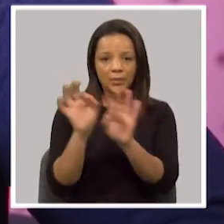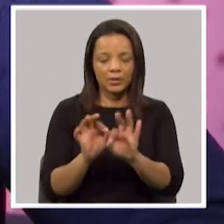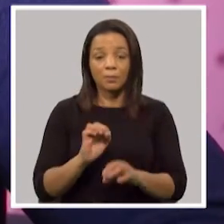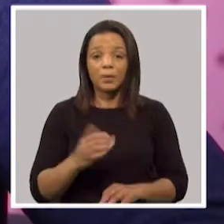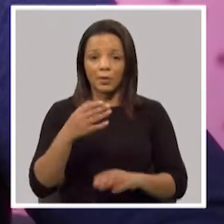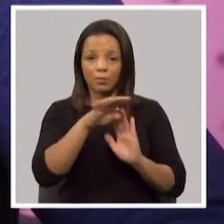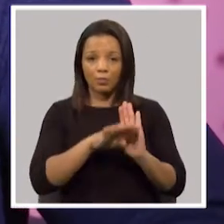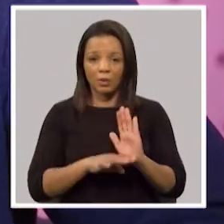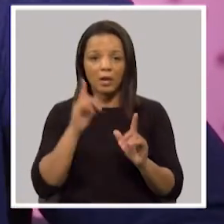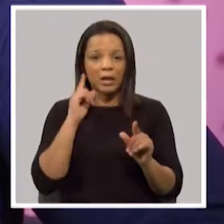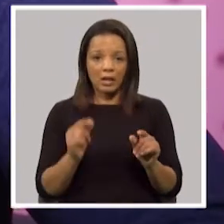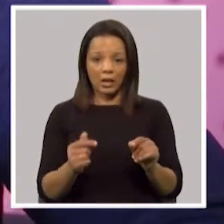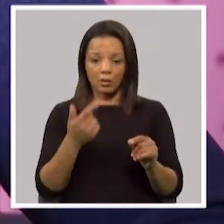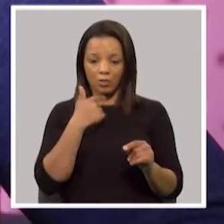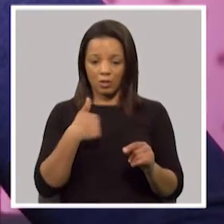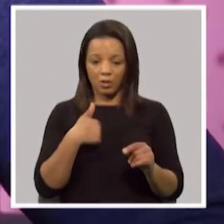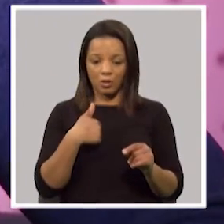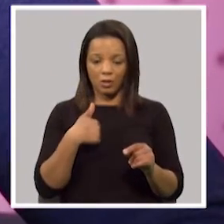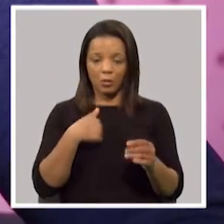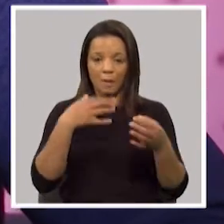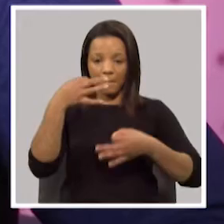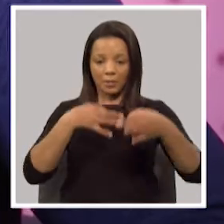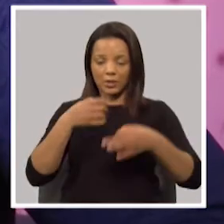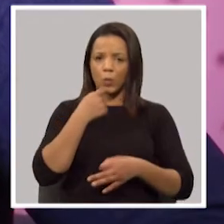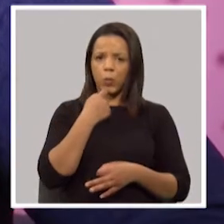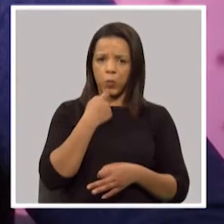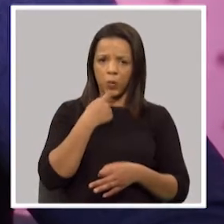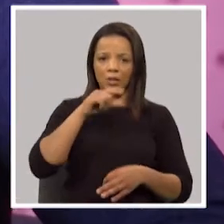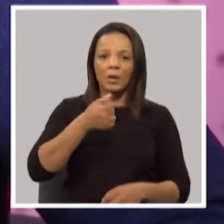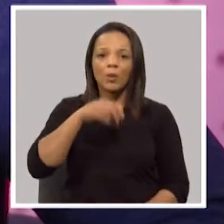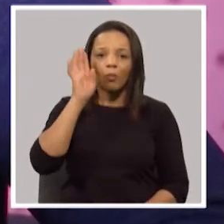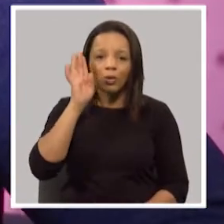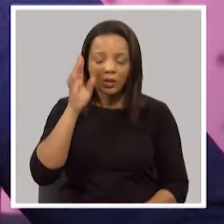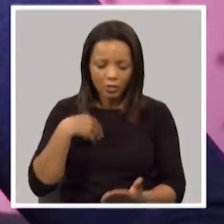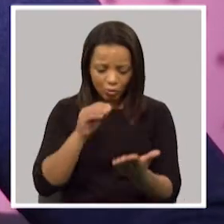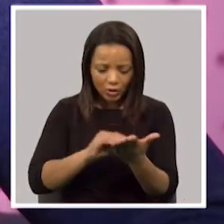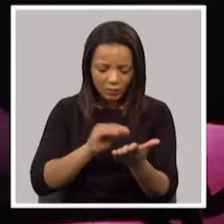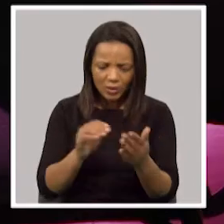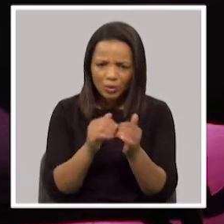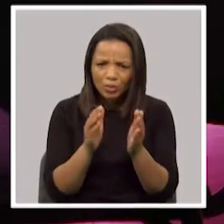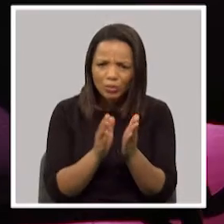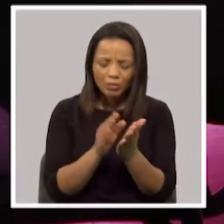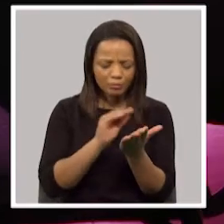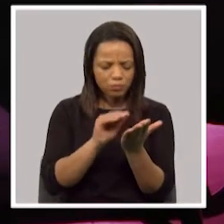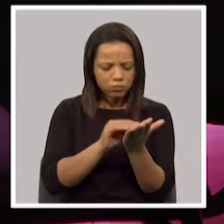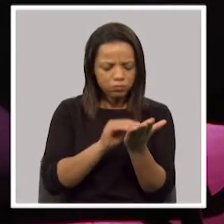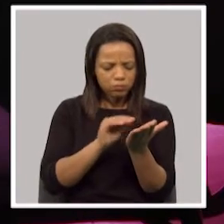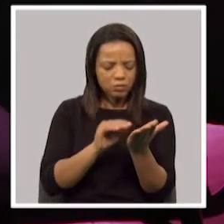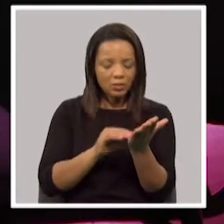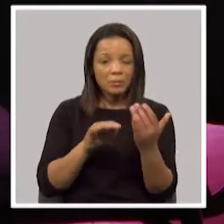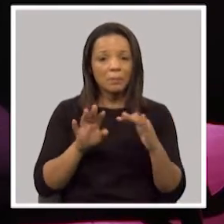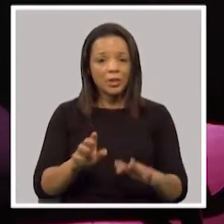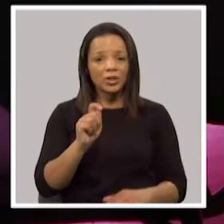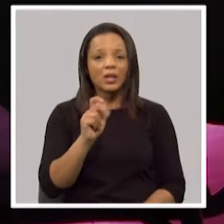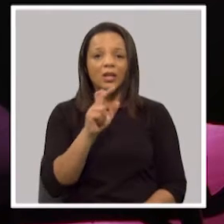esse primeiro programa de rádio, preparei muito, muito. Até o boa tarde estava escrito, eu tinha tudo escrito. Só